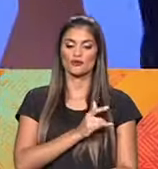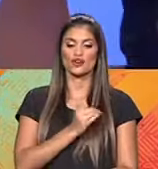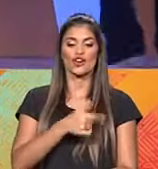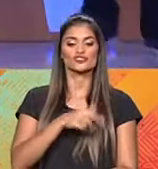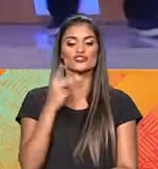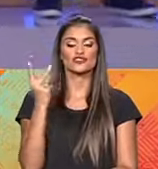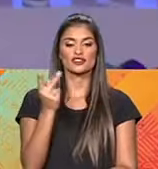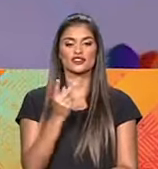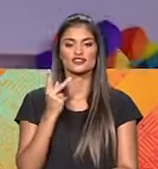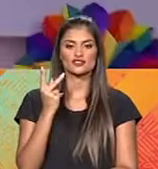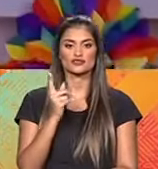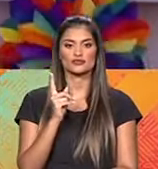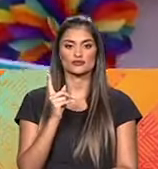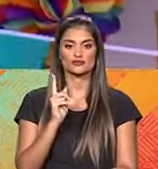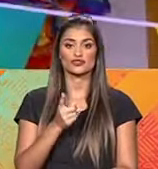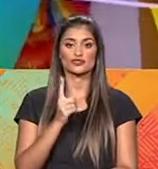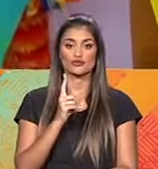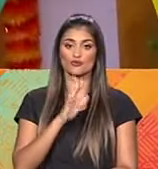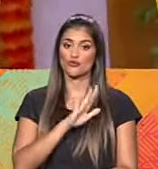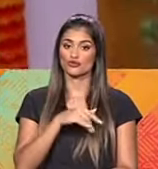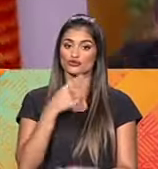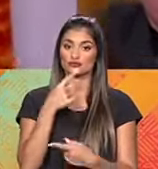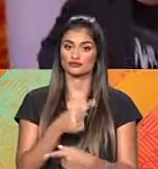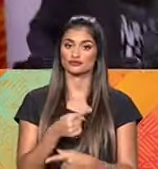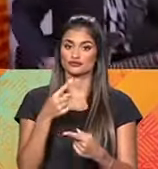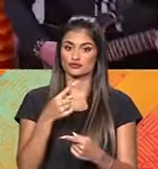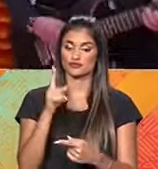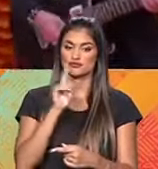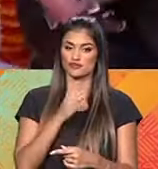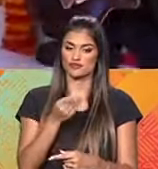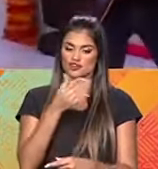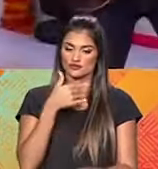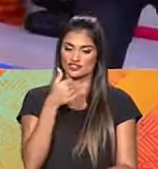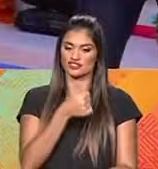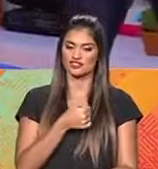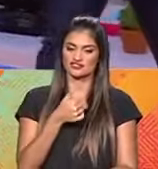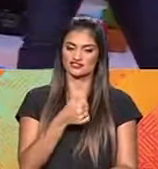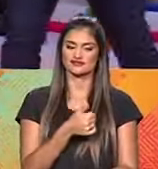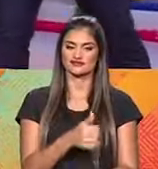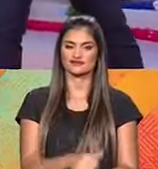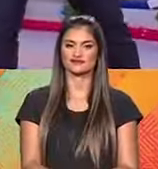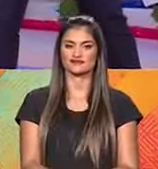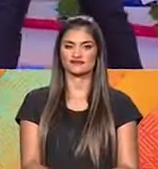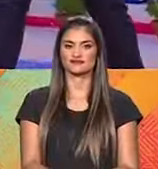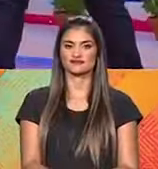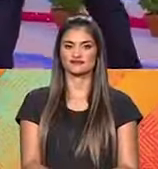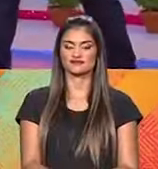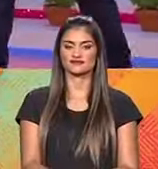nossas vidas. E o mundo diz que as mulheres estão mais bonitas.